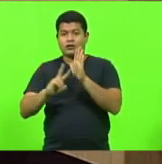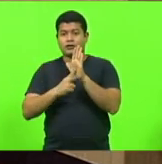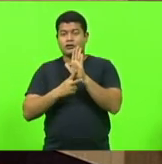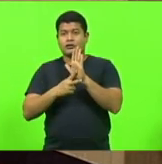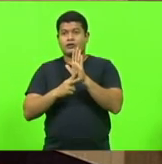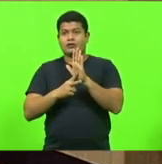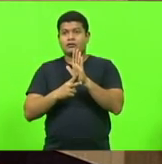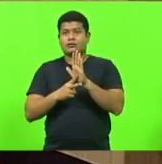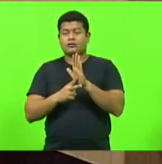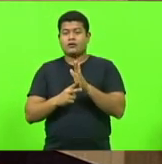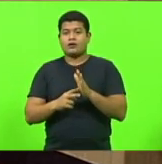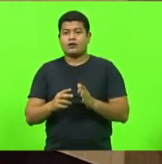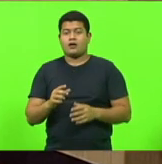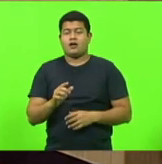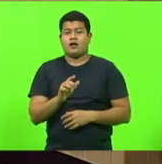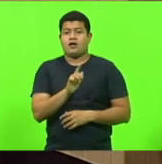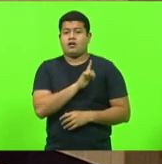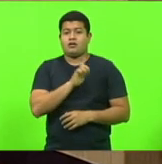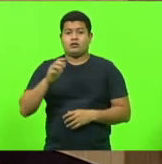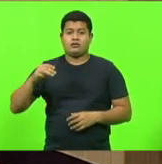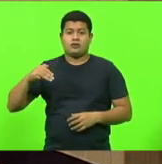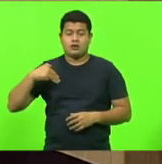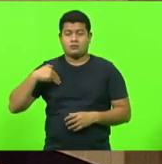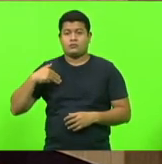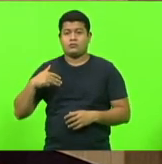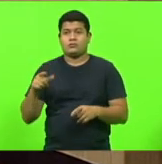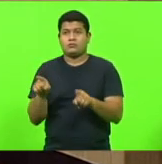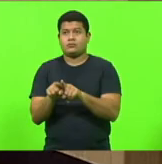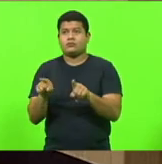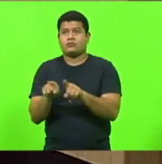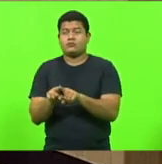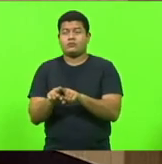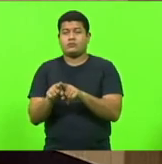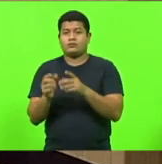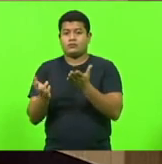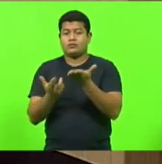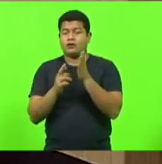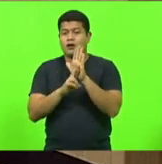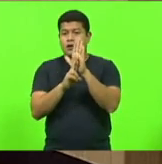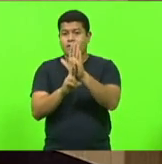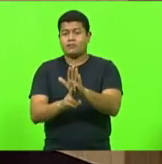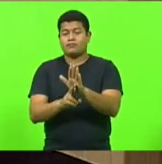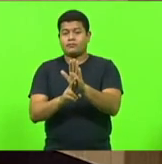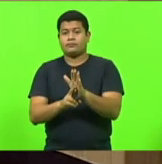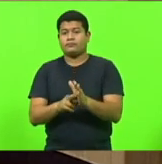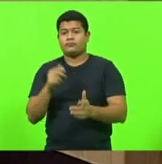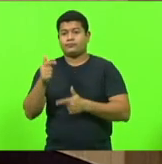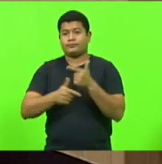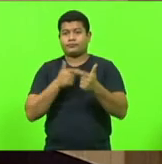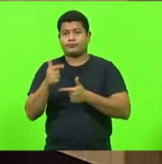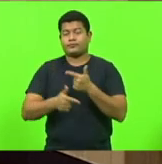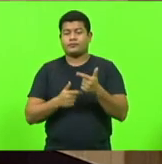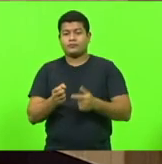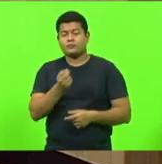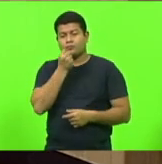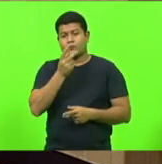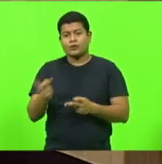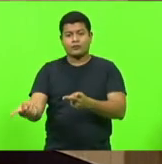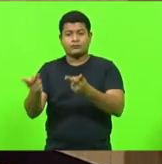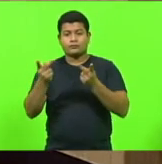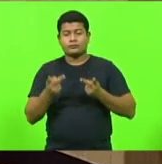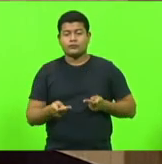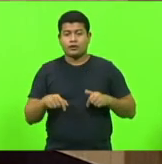Municipais, que também estão nessa casa apresentando o trabalho do sindicato no estado de Santa Catarina. Então, sejam sempre muito bem-vindos a esta